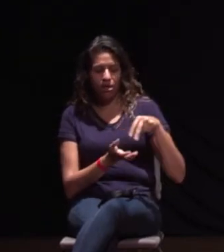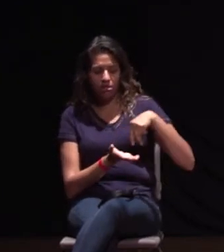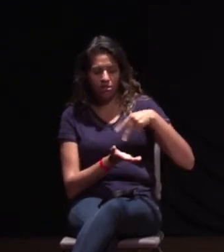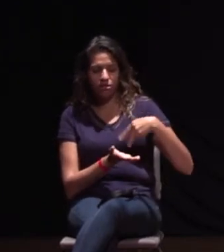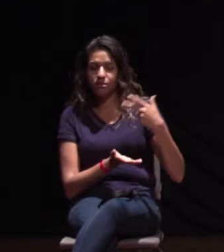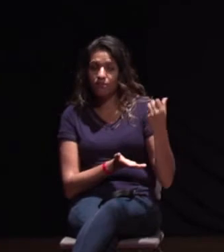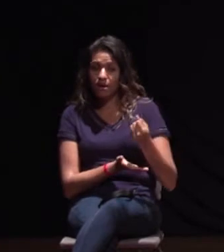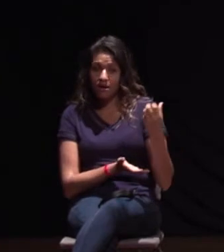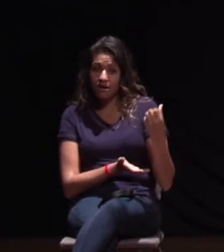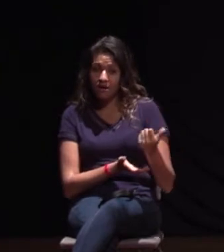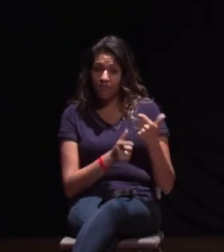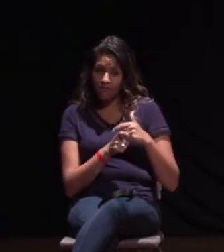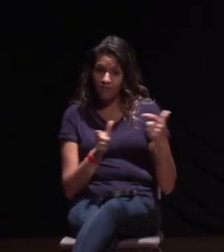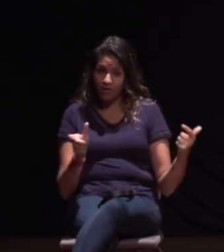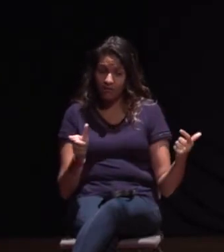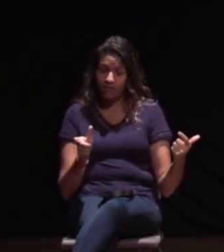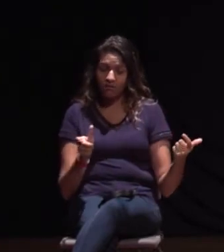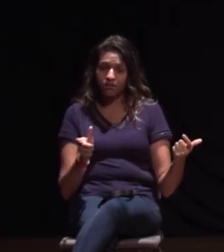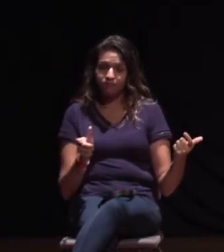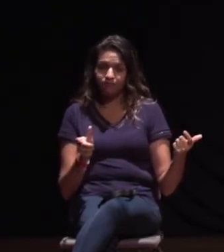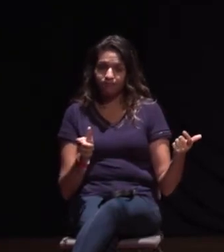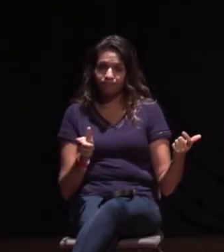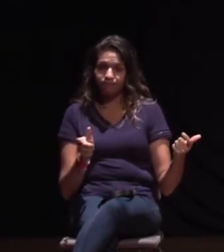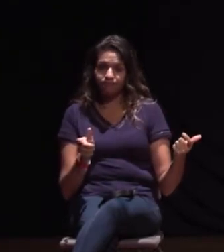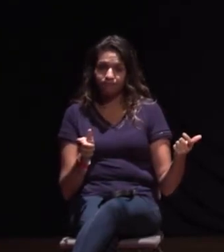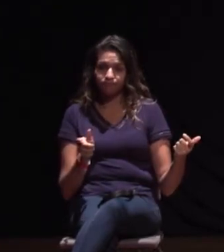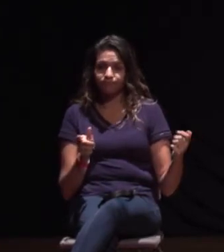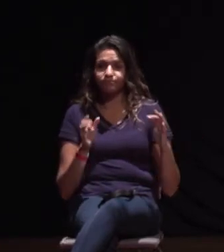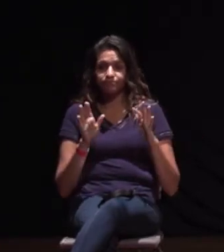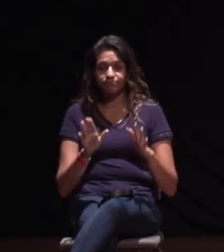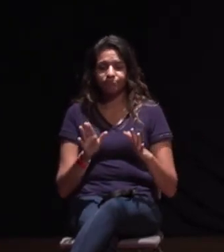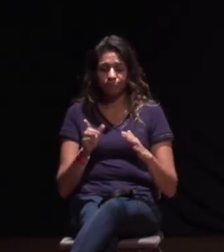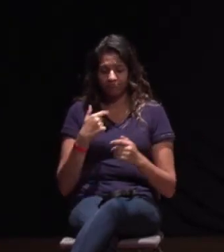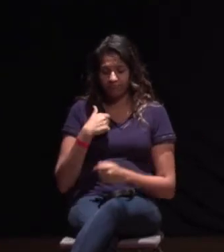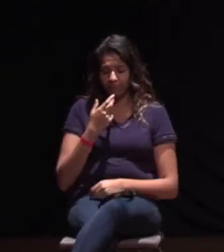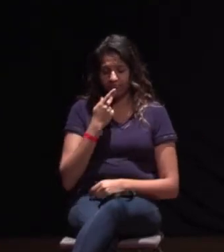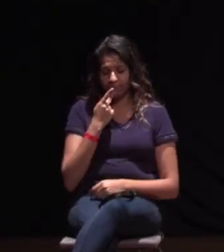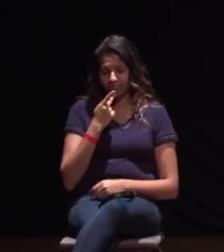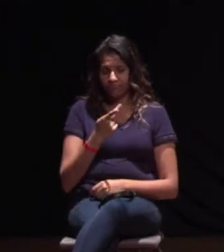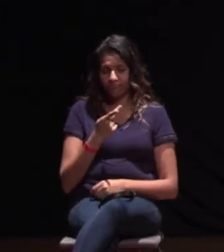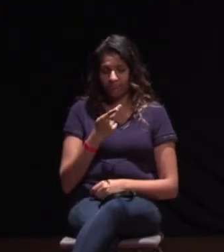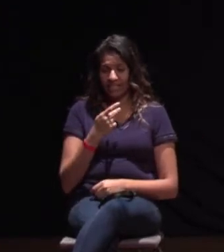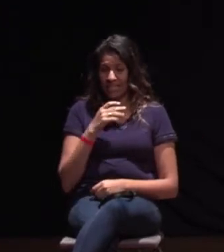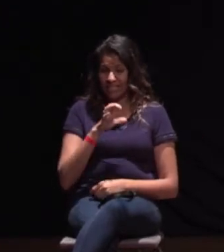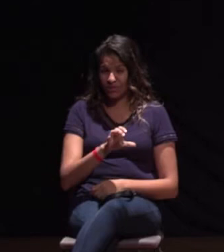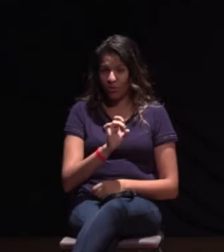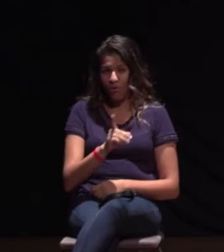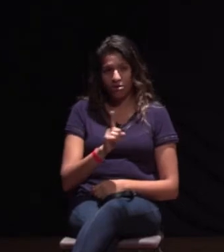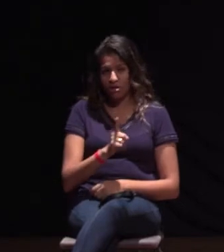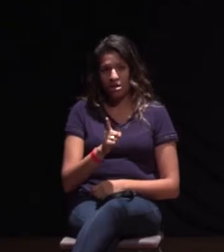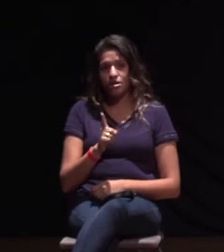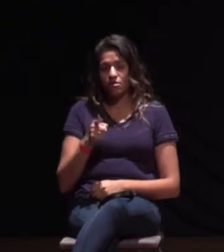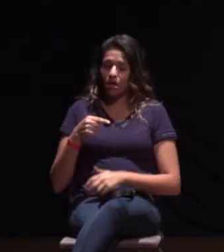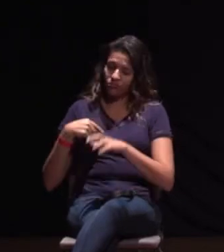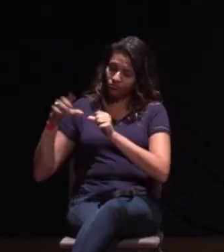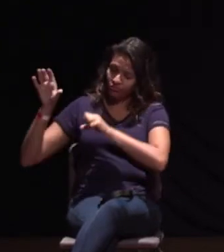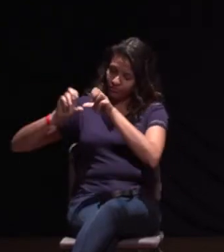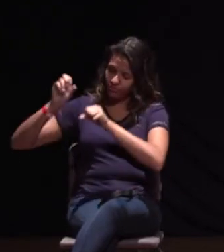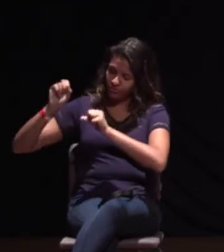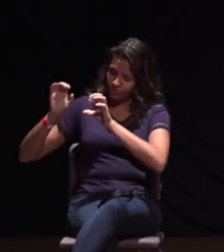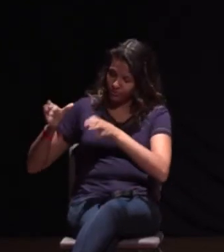mas não é absolutamente isso que eu quero dizer, e nem isso aqui é um recorte do recorte, né?